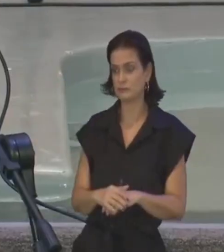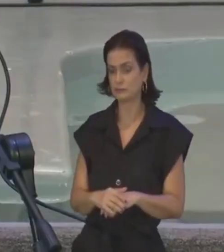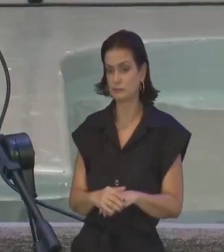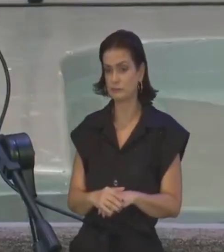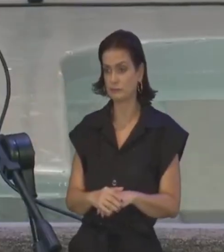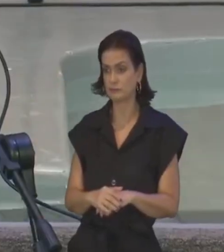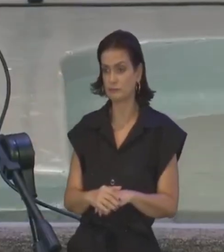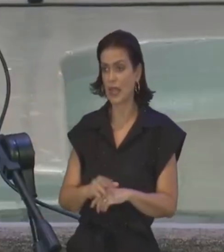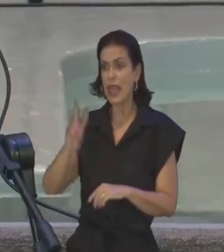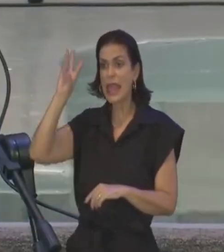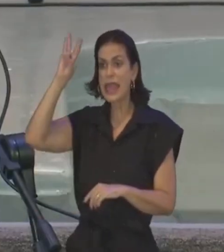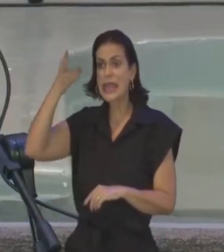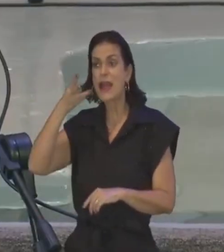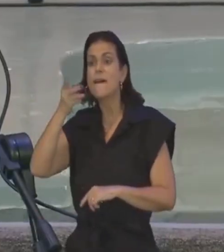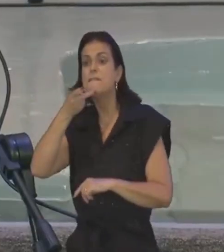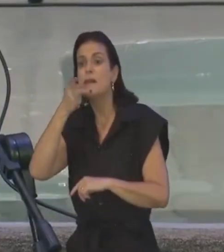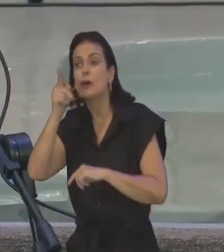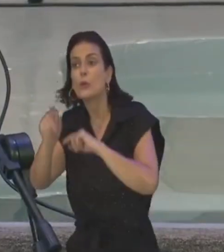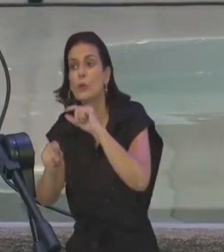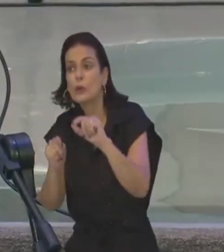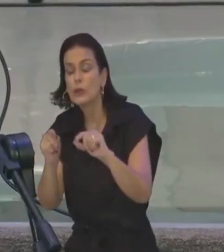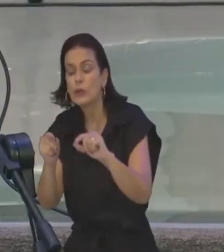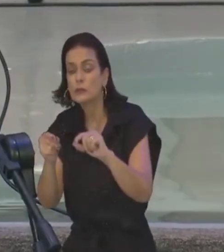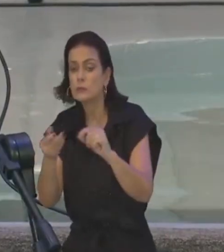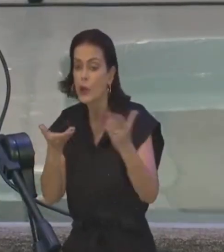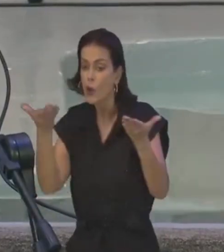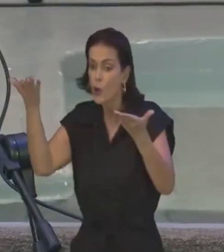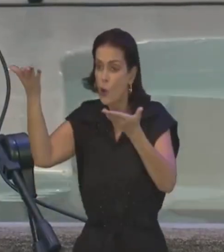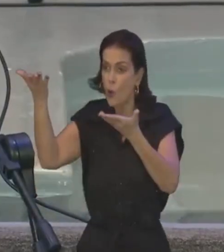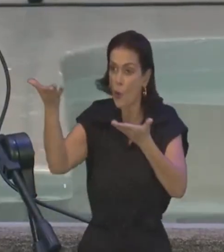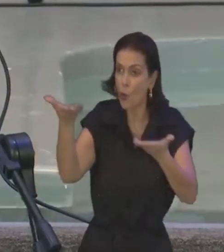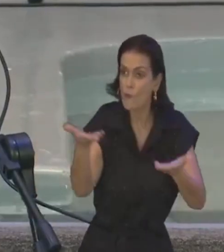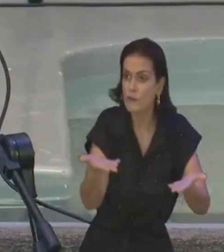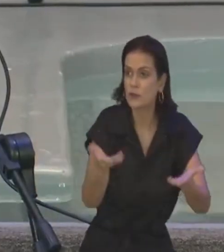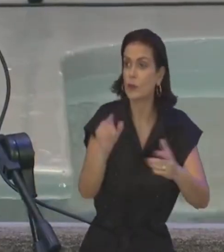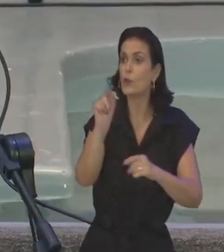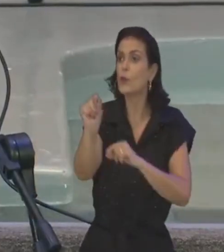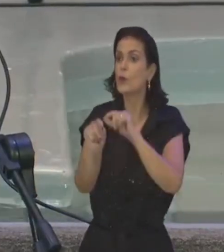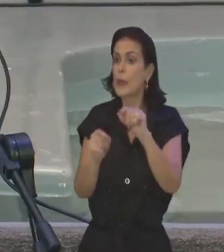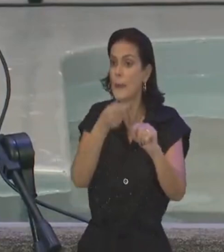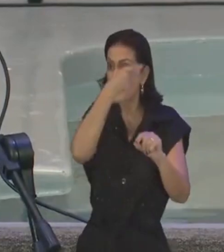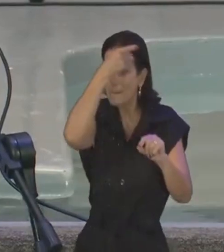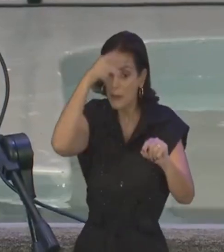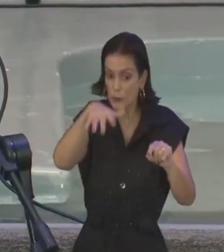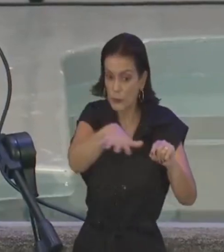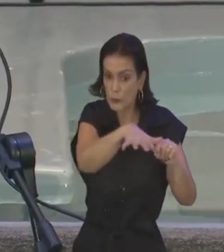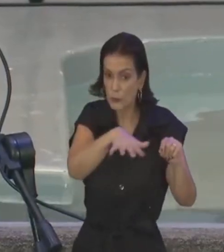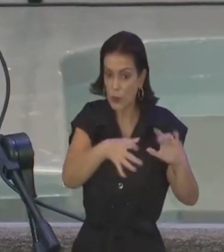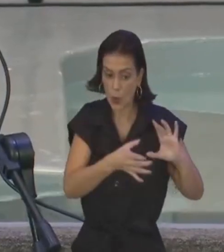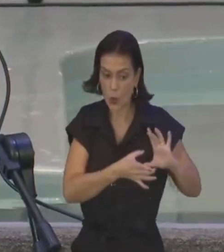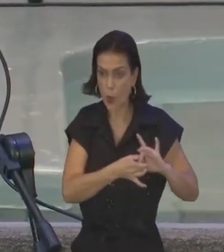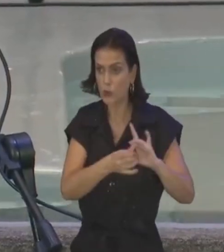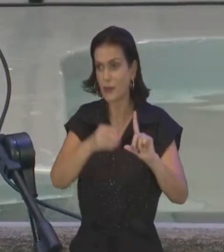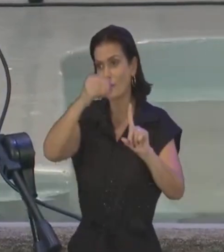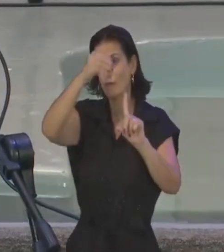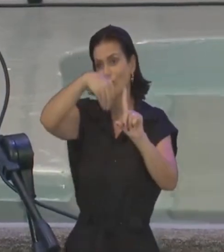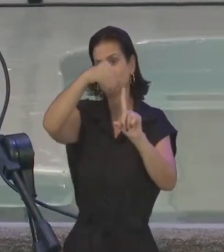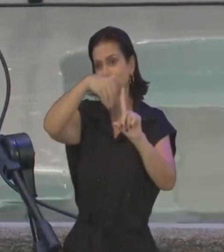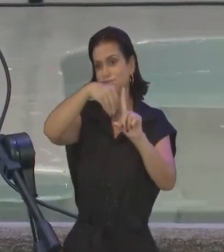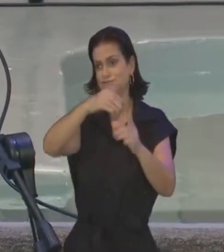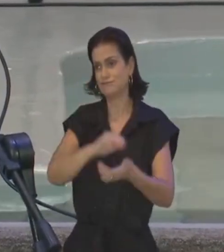E o profeta Isaías então entra com um convite para estas pessoas que se encontravam